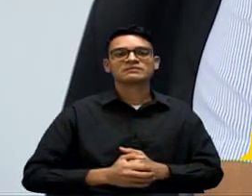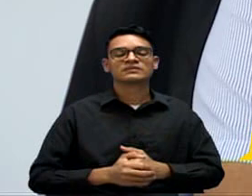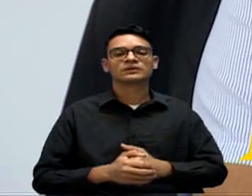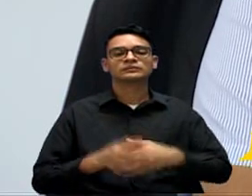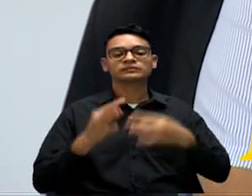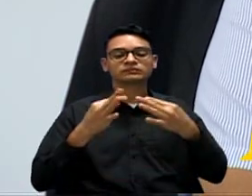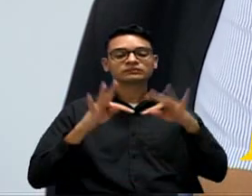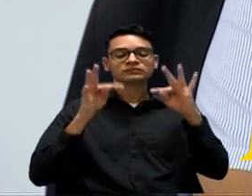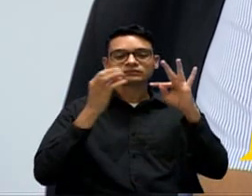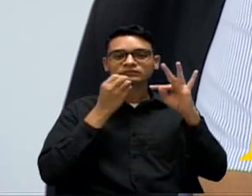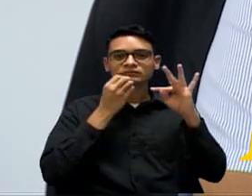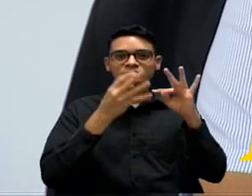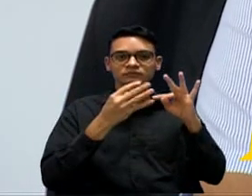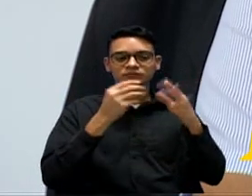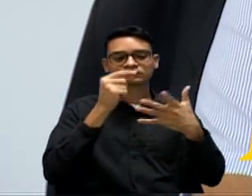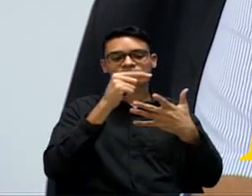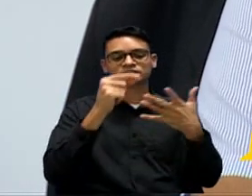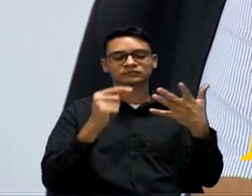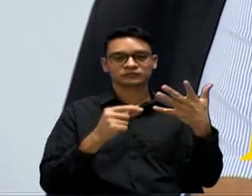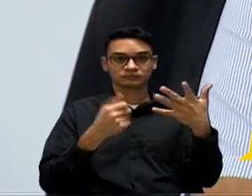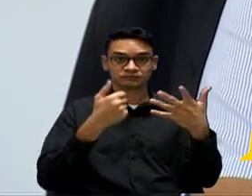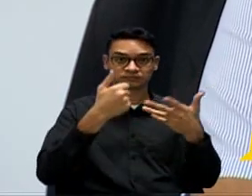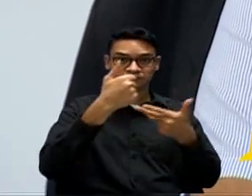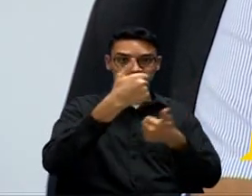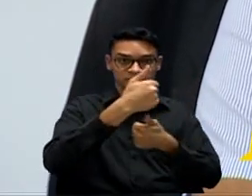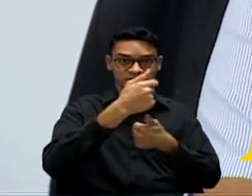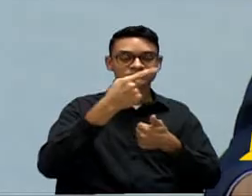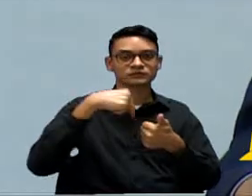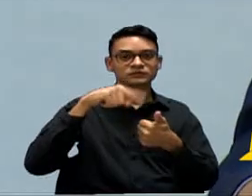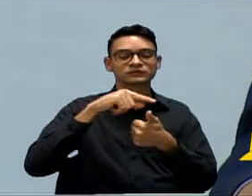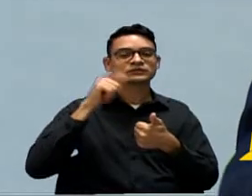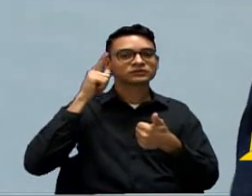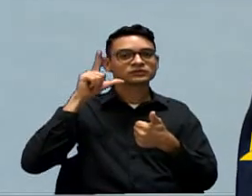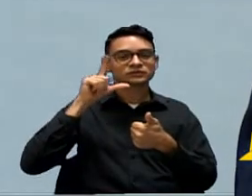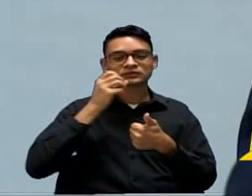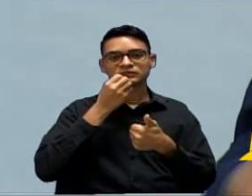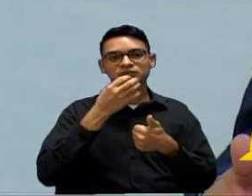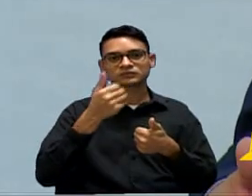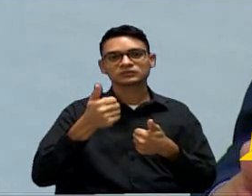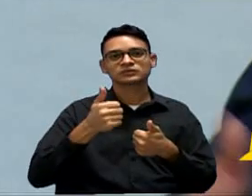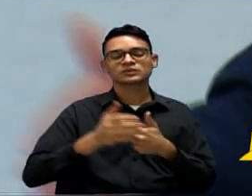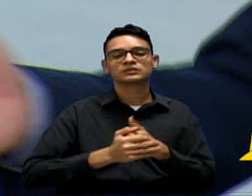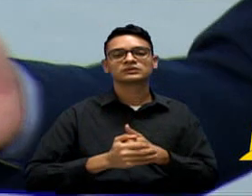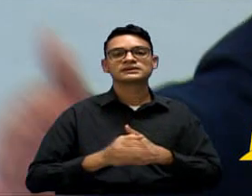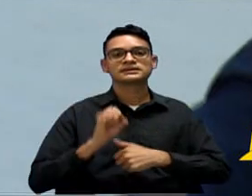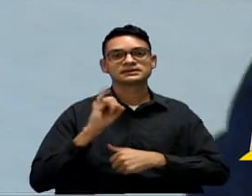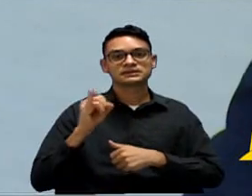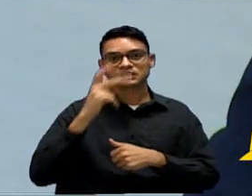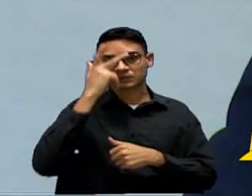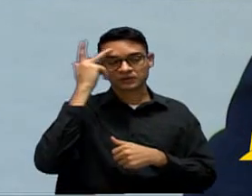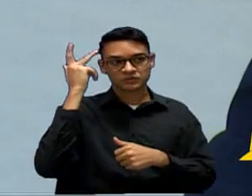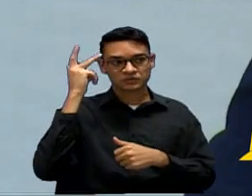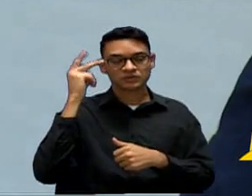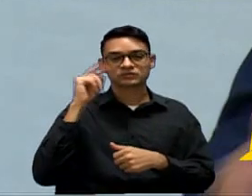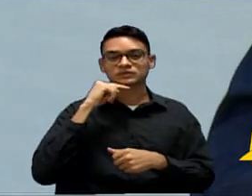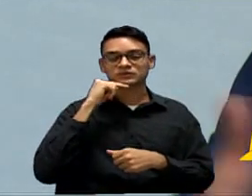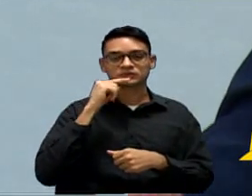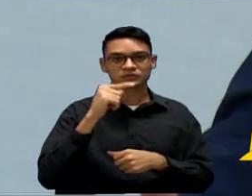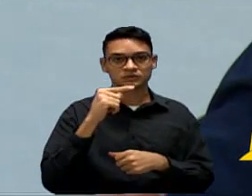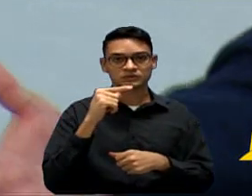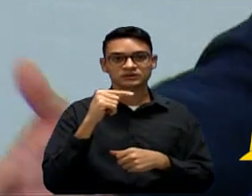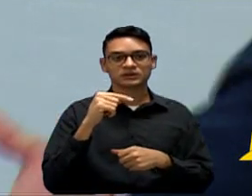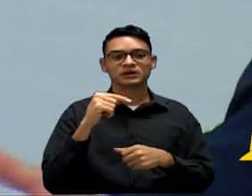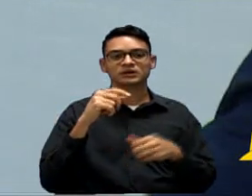ela está feita para nós utilizarmos aqui, nós vamos fazer o bom uso. Agora, aquele que fizer o mau uso, vai aparecer para as pessoas aí fazendo